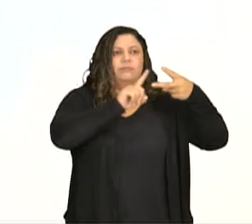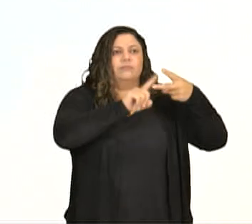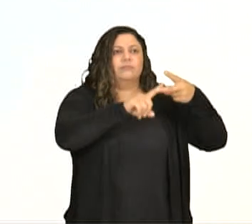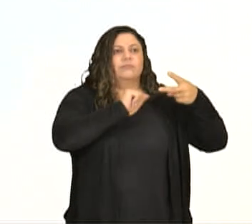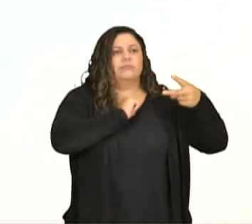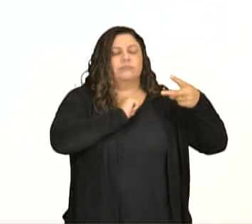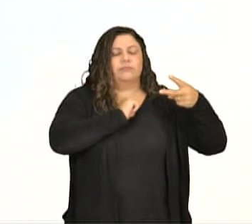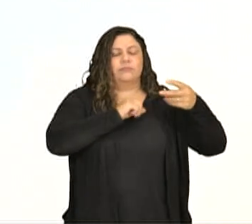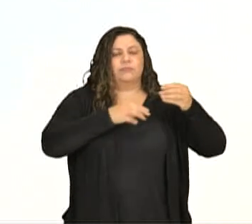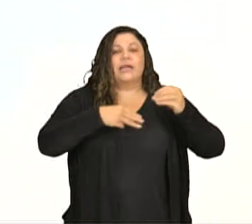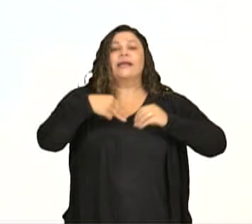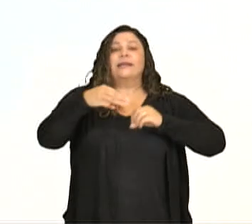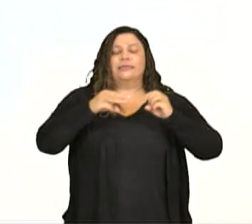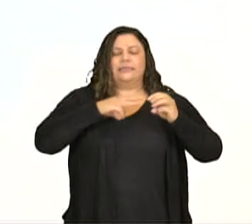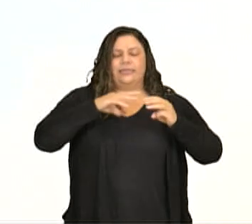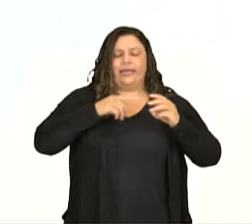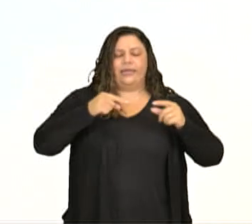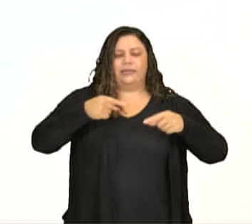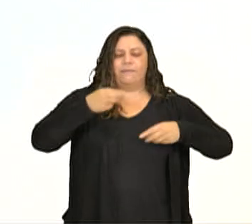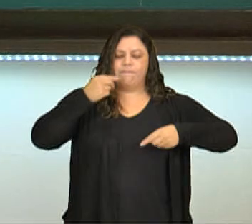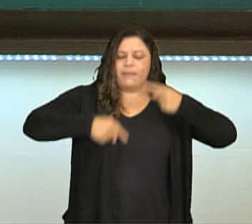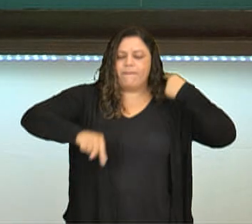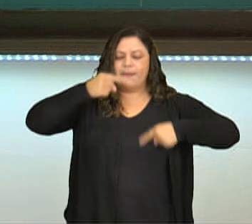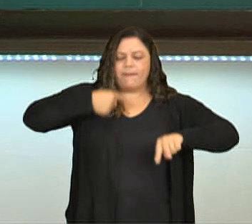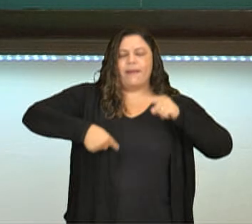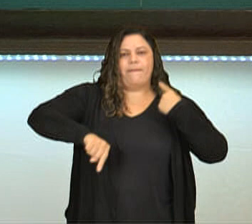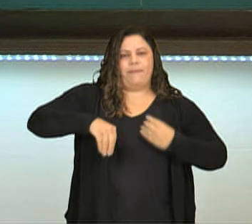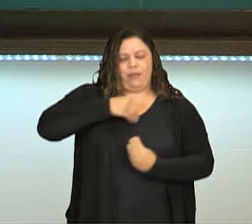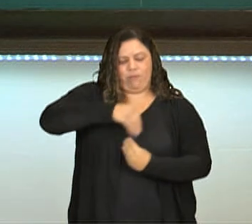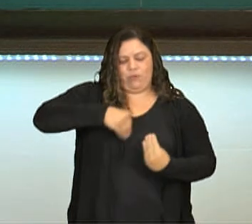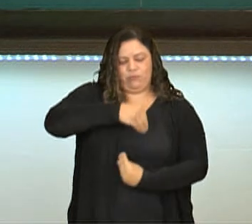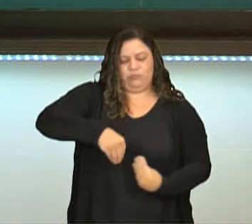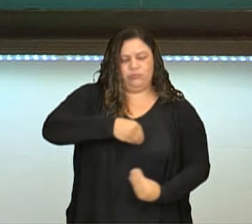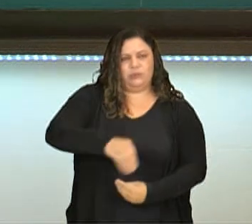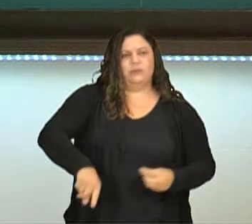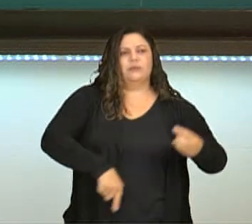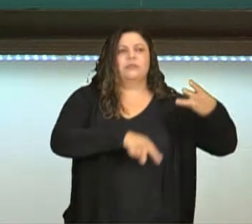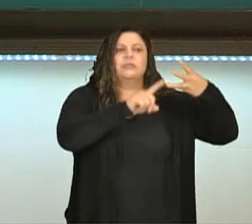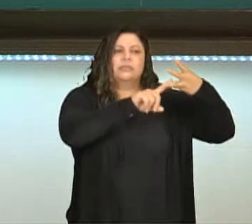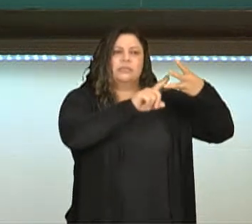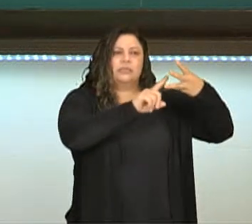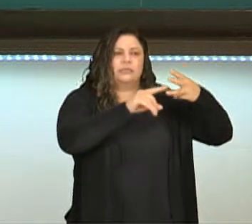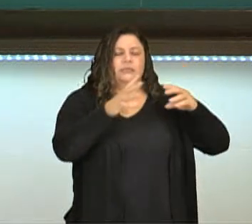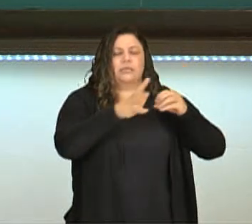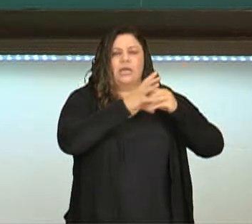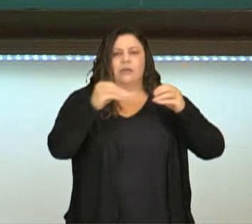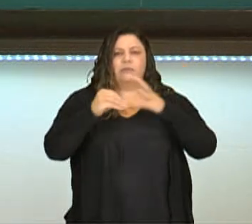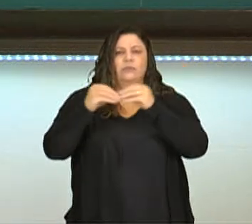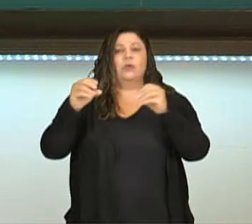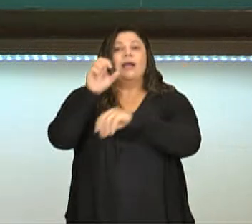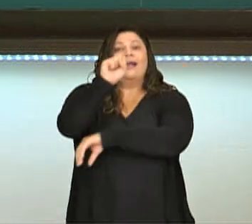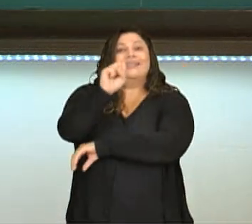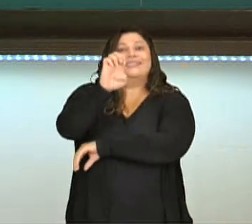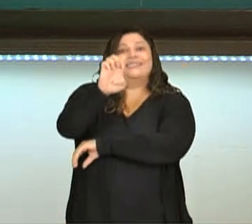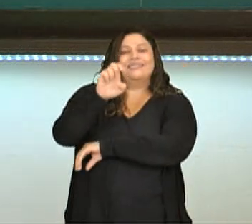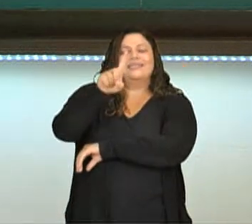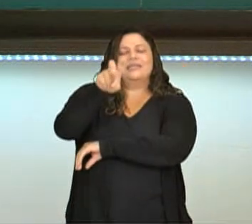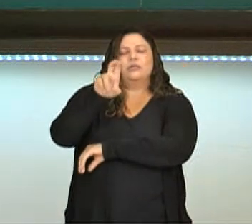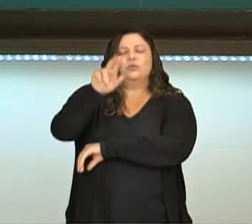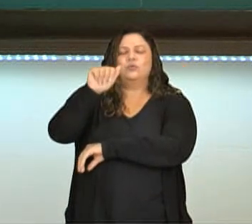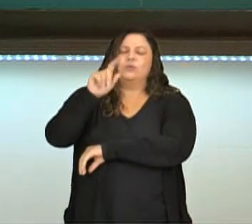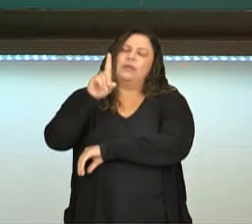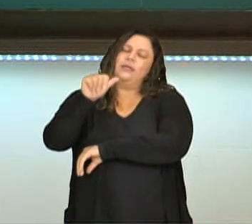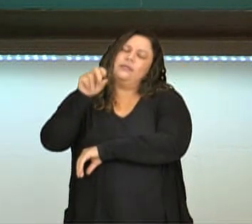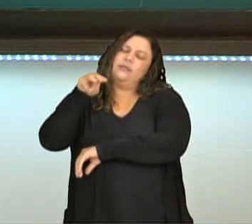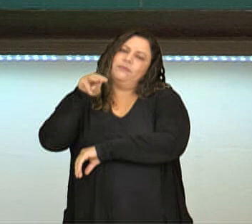afirmativa, realizam o metabolismo. Terceira, reproduzem-se sexuadamente. E a quarta